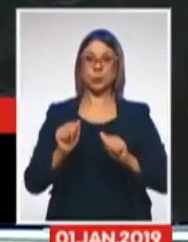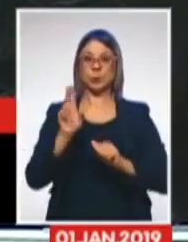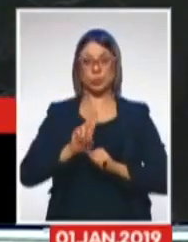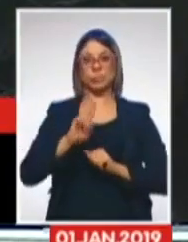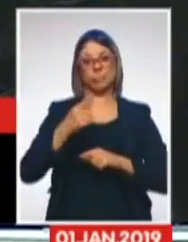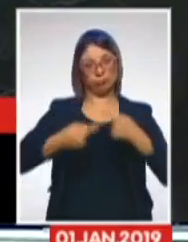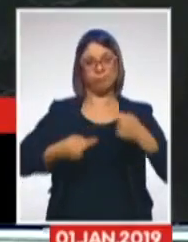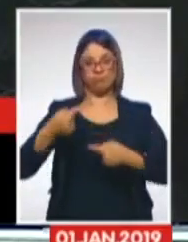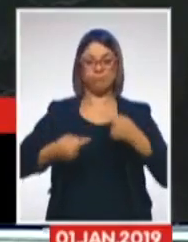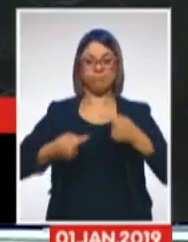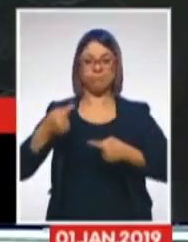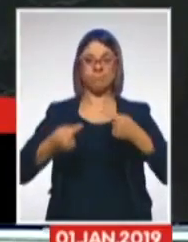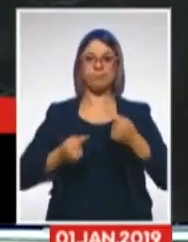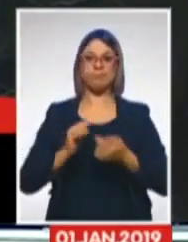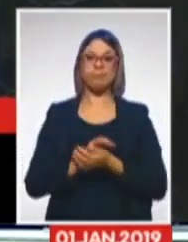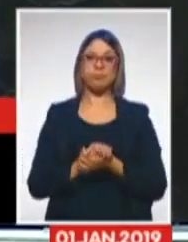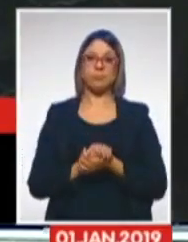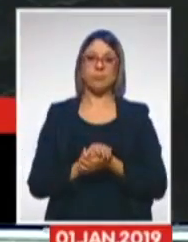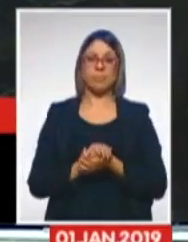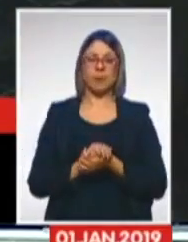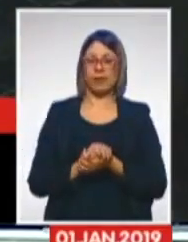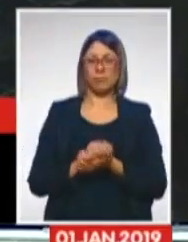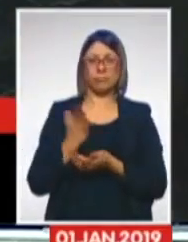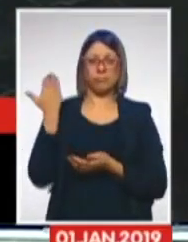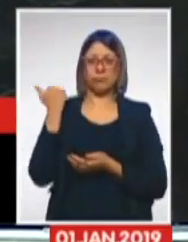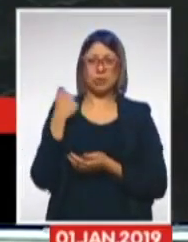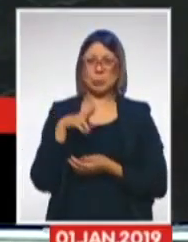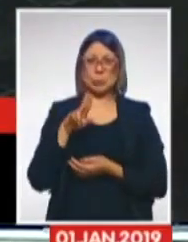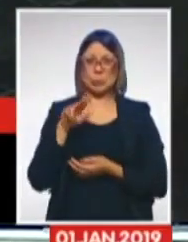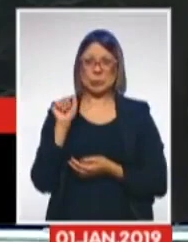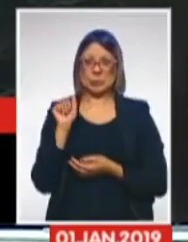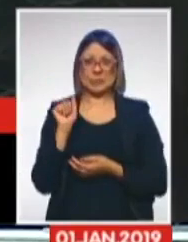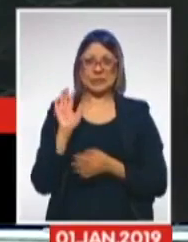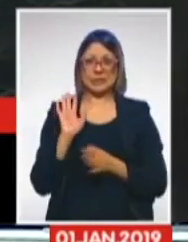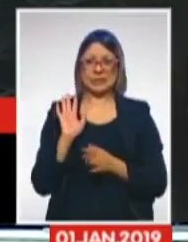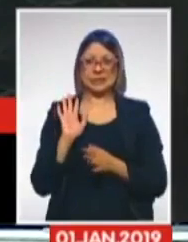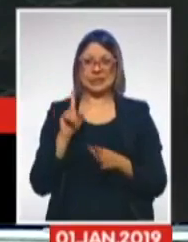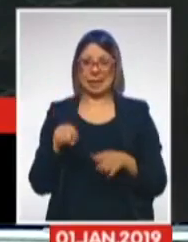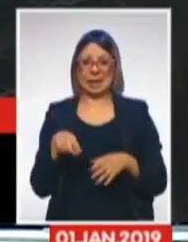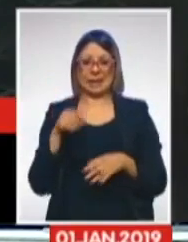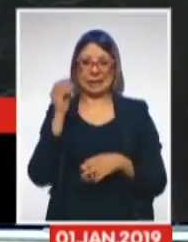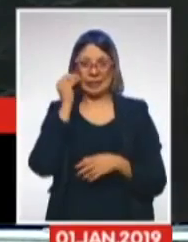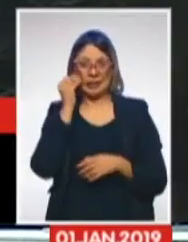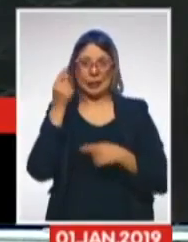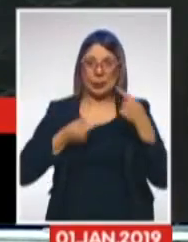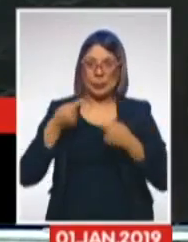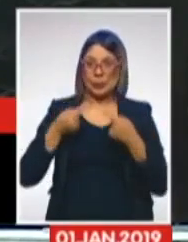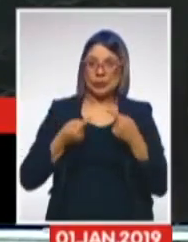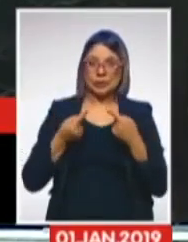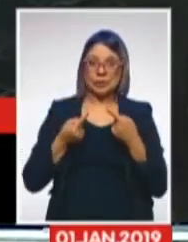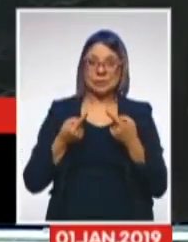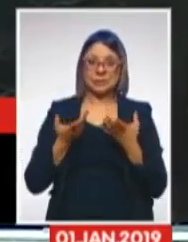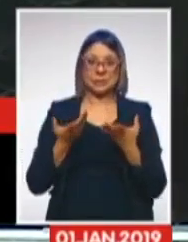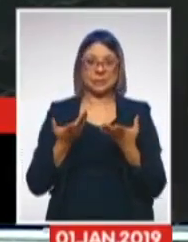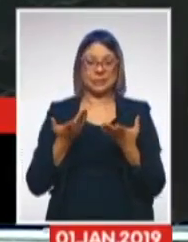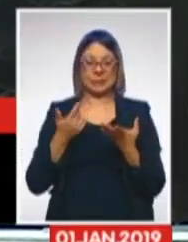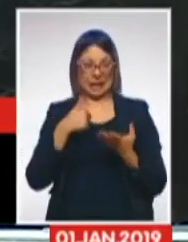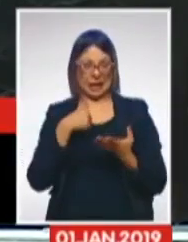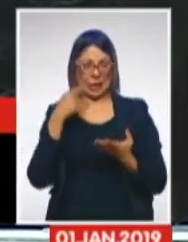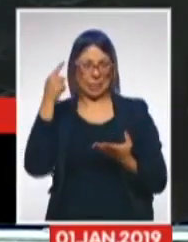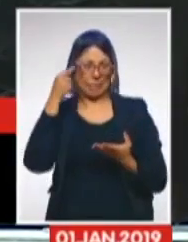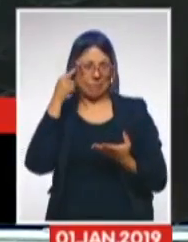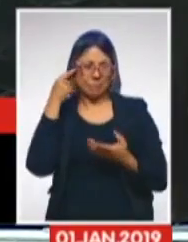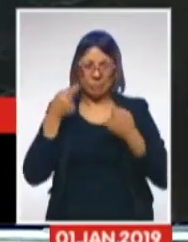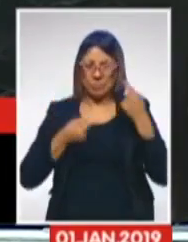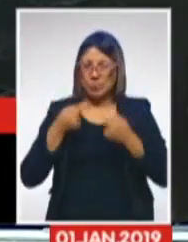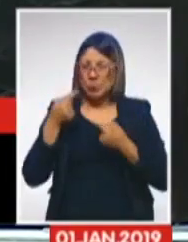política. Nunca havia concorrido a um cargo público. Passar por uma campanha eleitoral nunca esteve nos